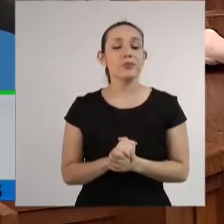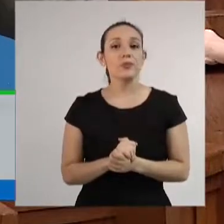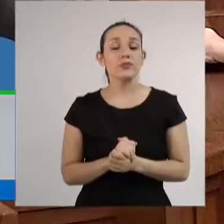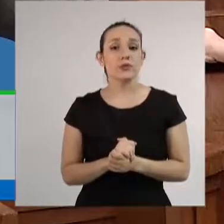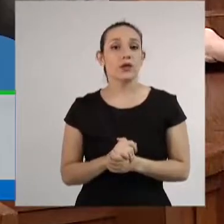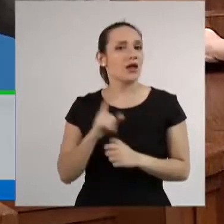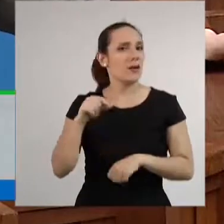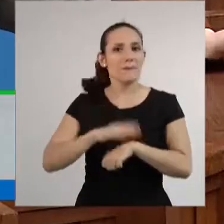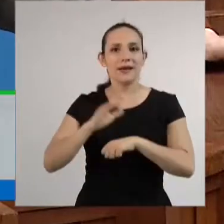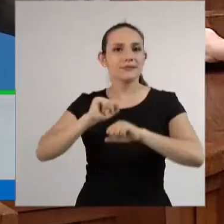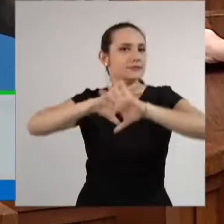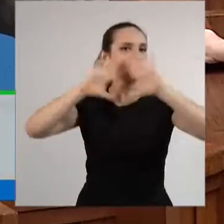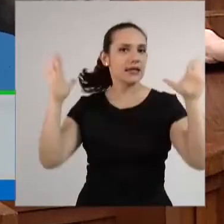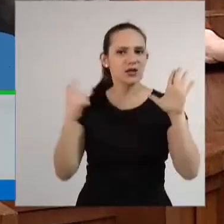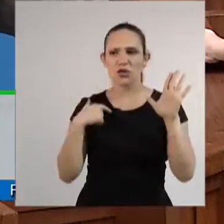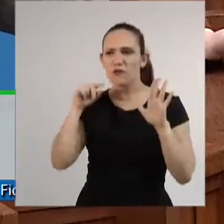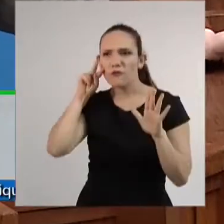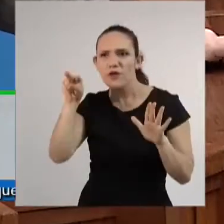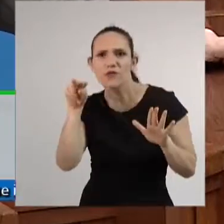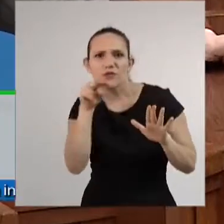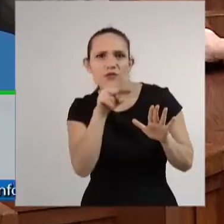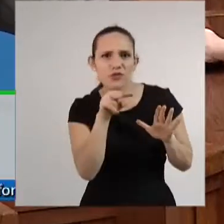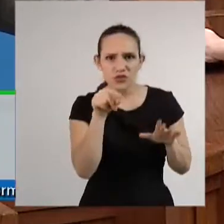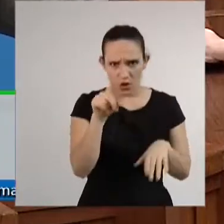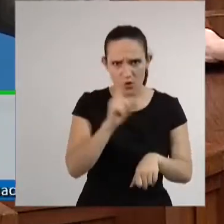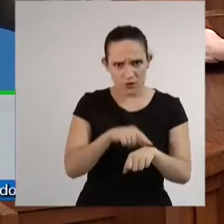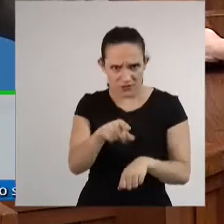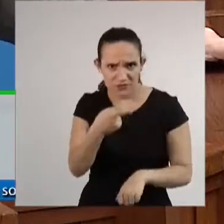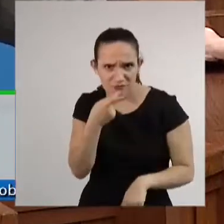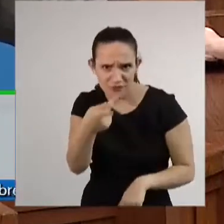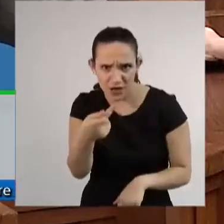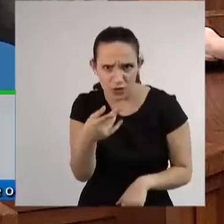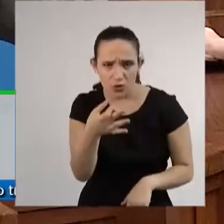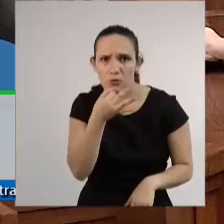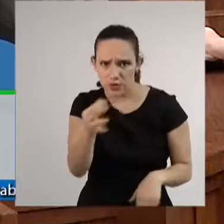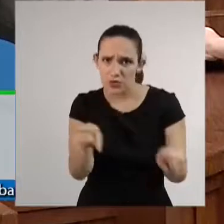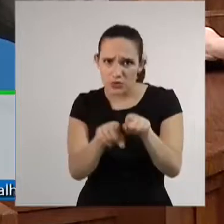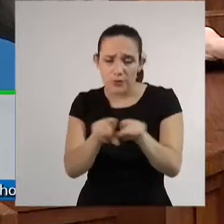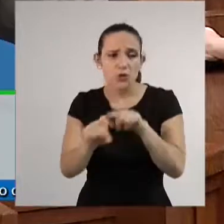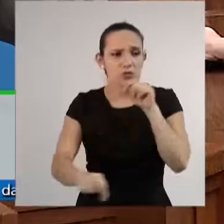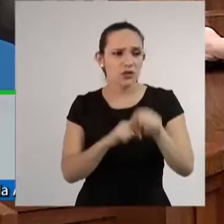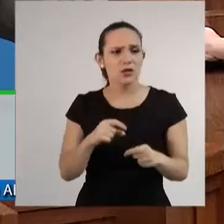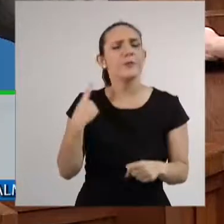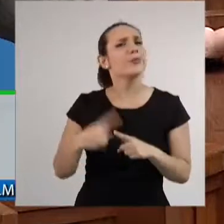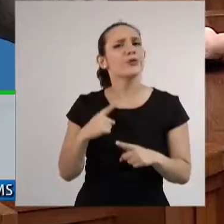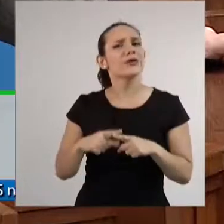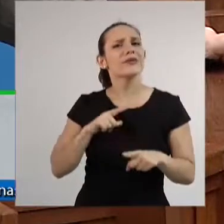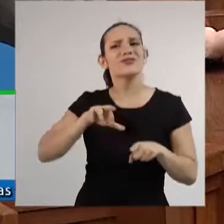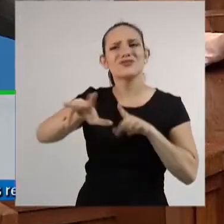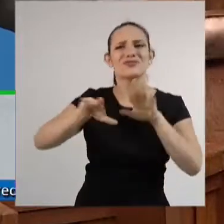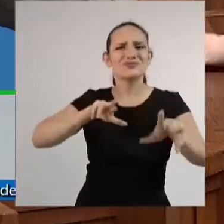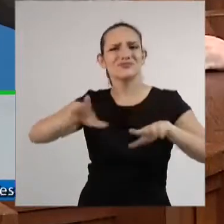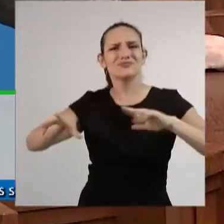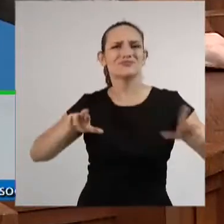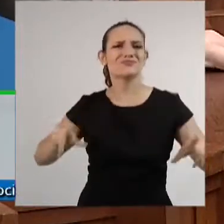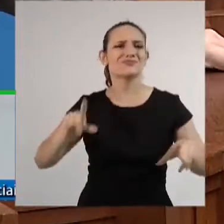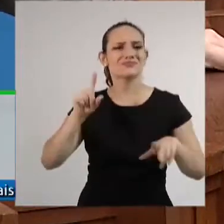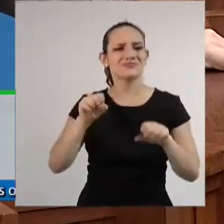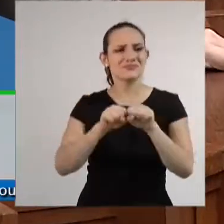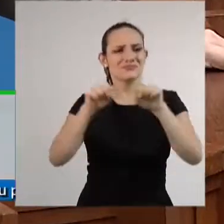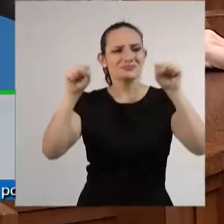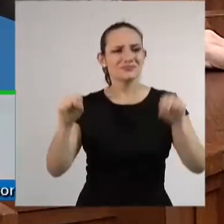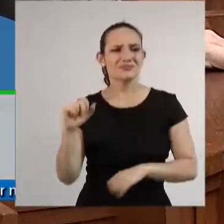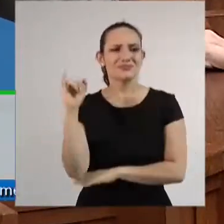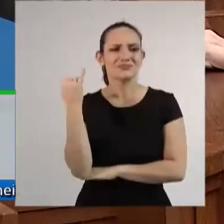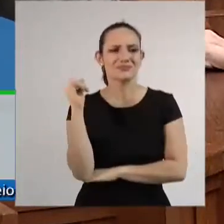que fica na manifestação de Vossa Excelência, que uma das razões dessa desigualdade é o sistema